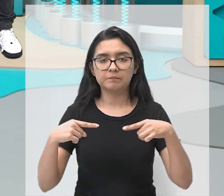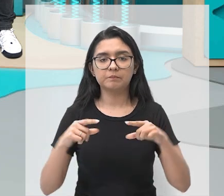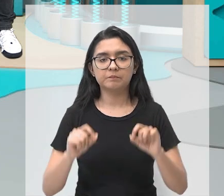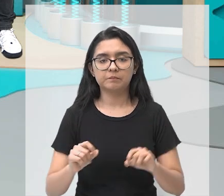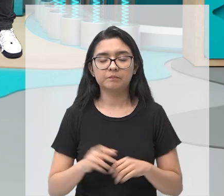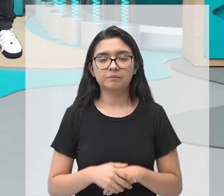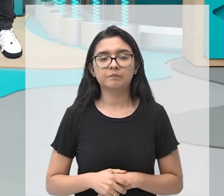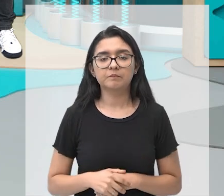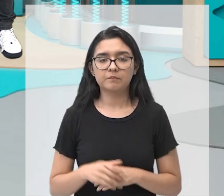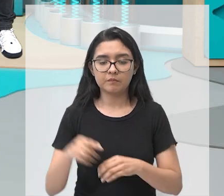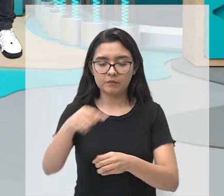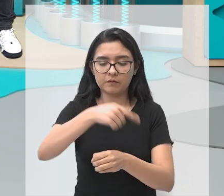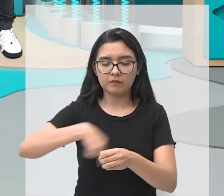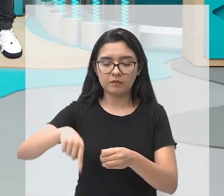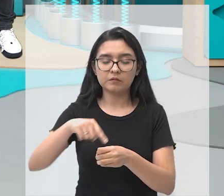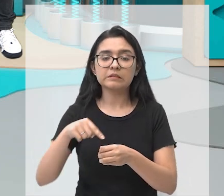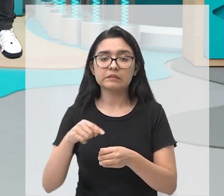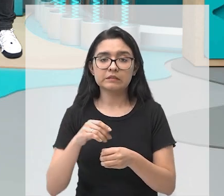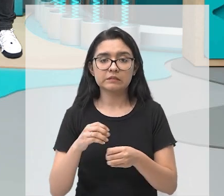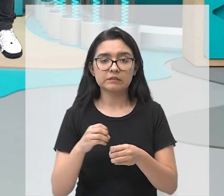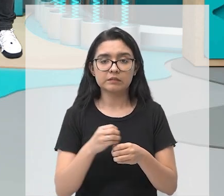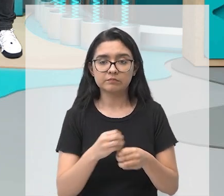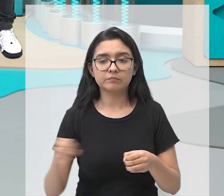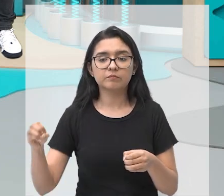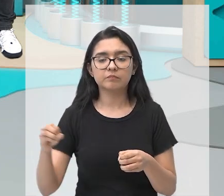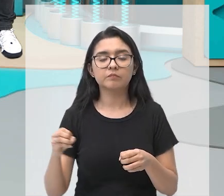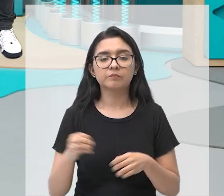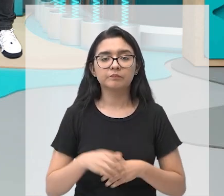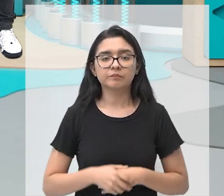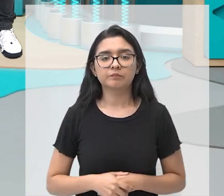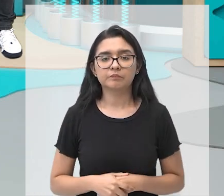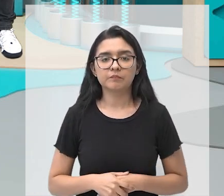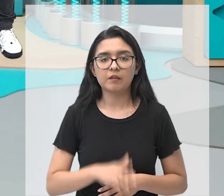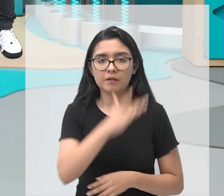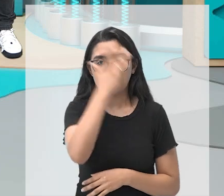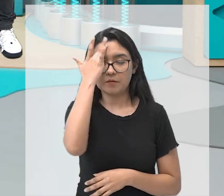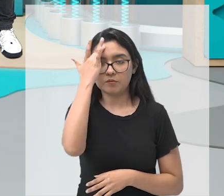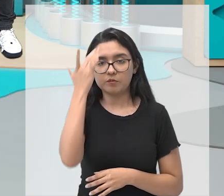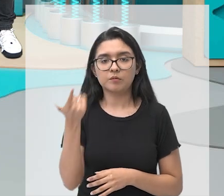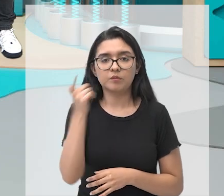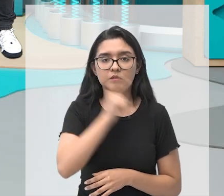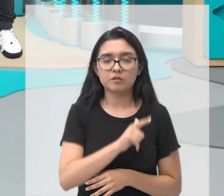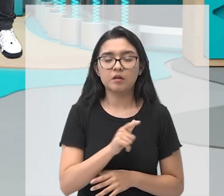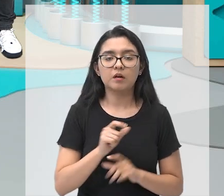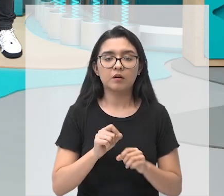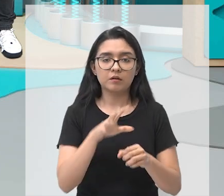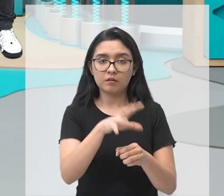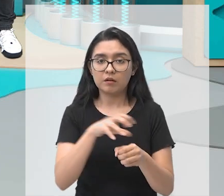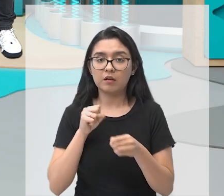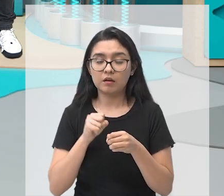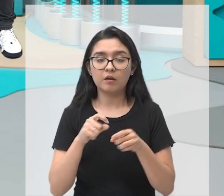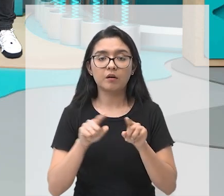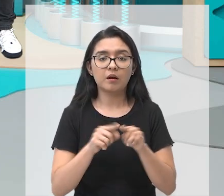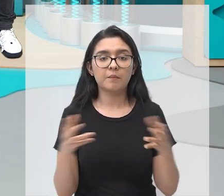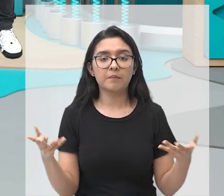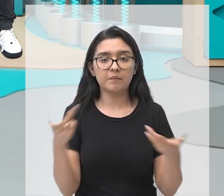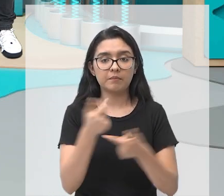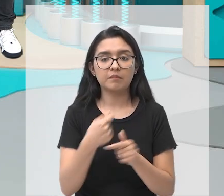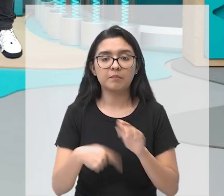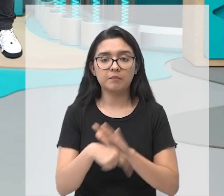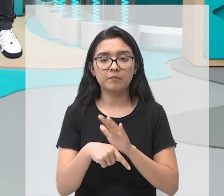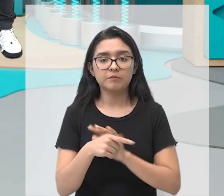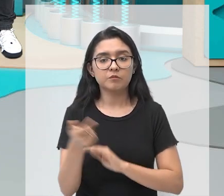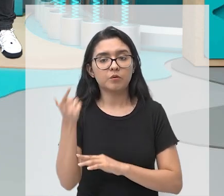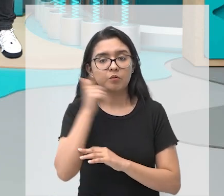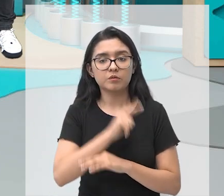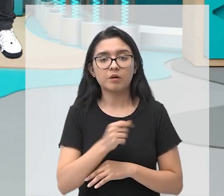roda tornam-se posse do jogador que as excluiu, o que demonstra, né, a habilidade dele de